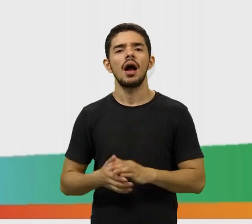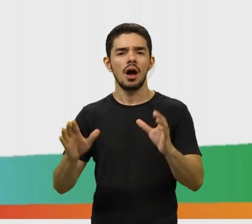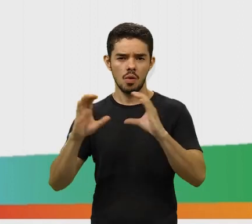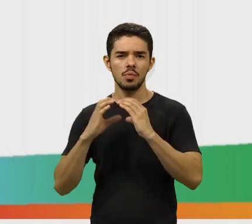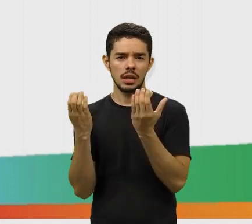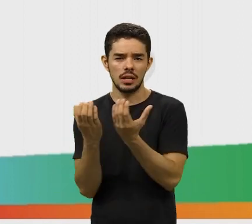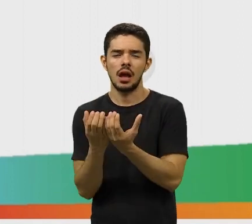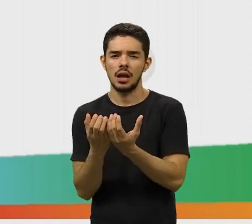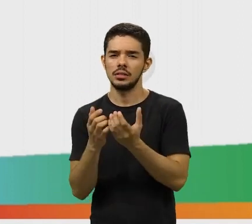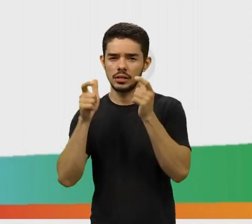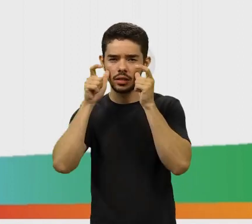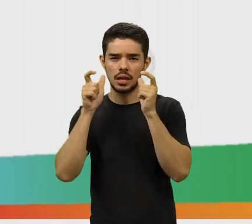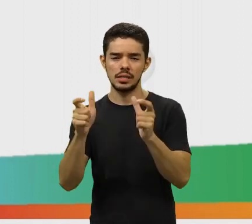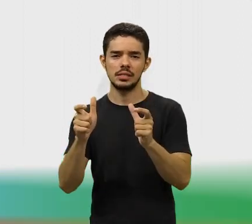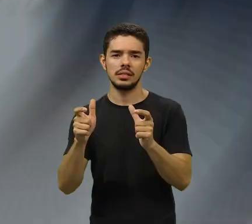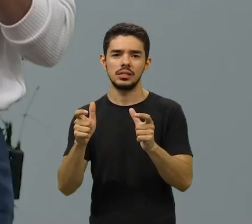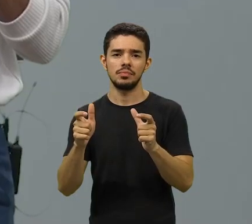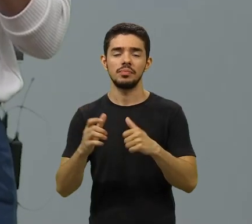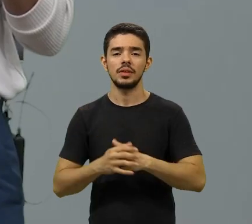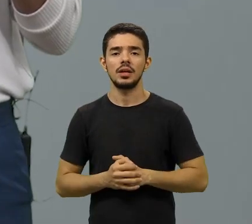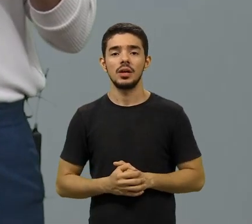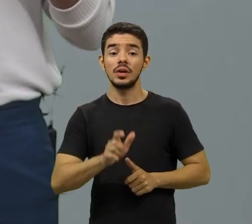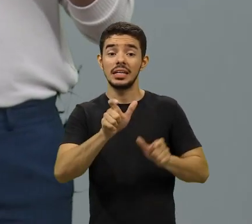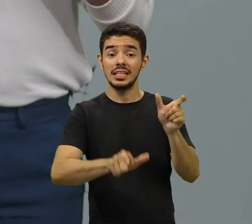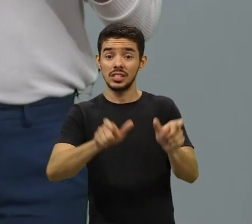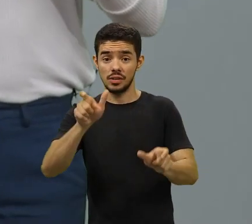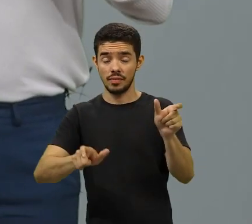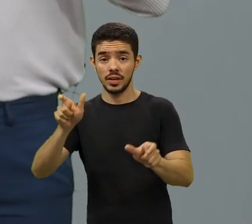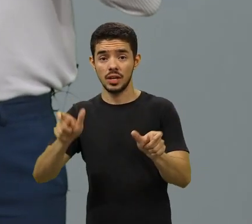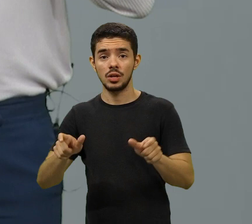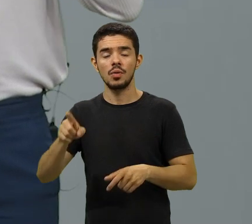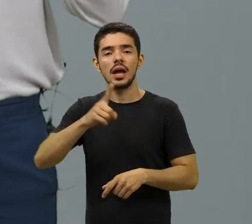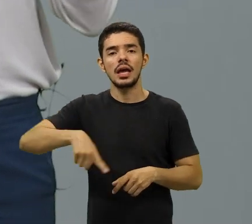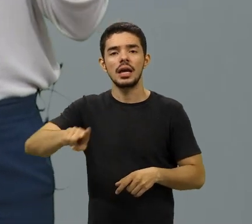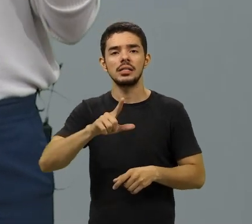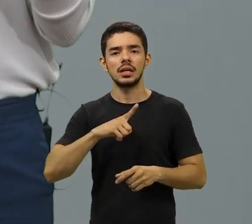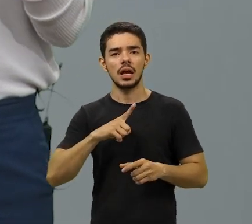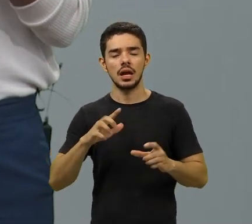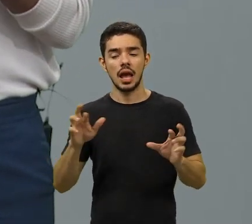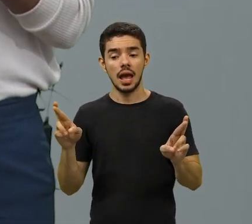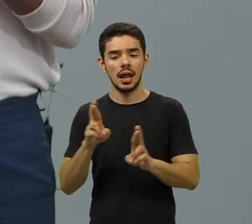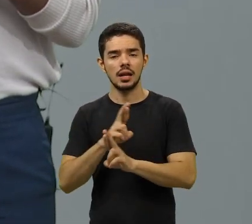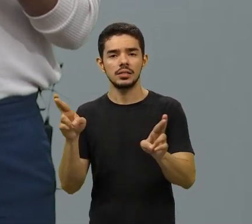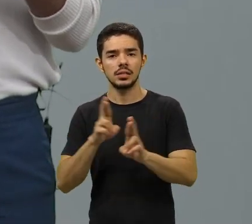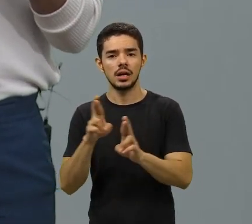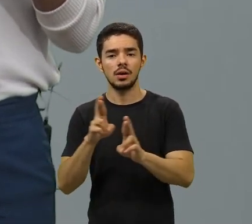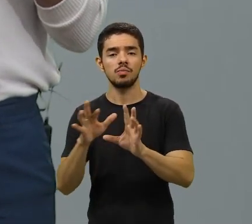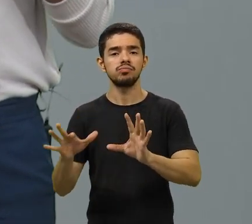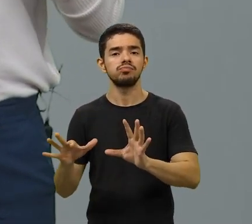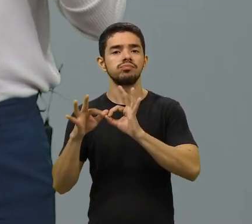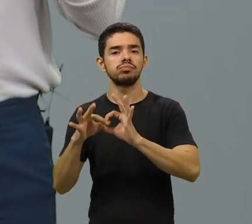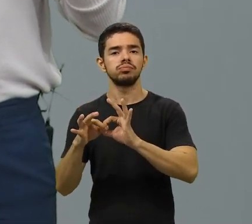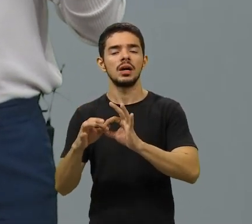um fato interessante, que além dos indivíduos estarem interligados entre si, nós